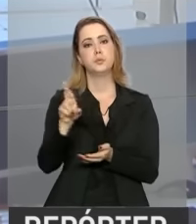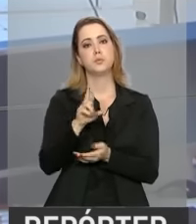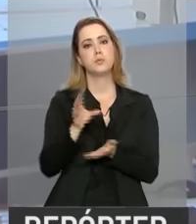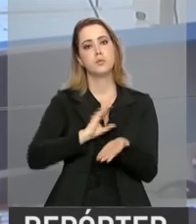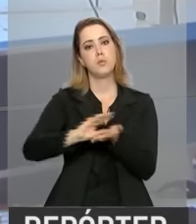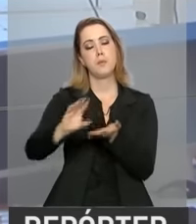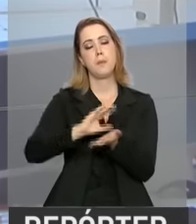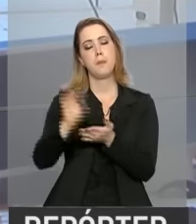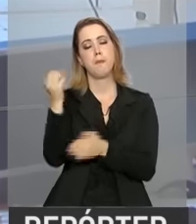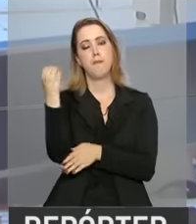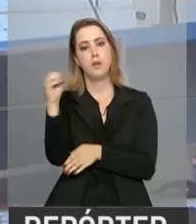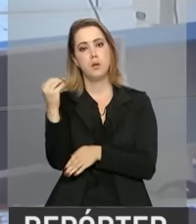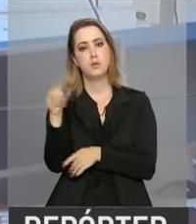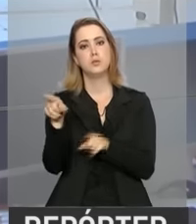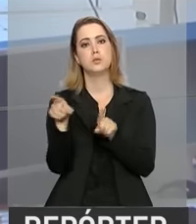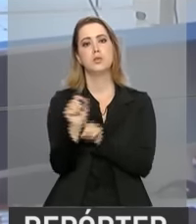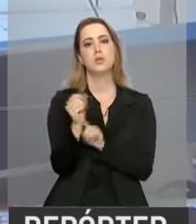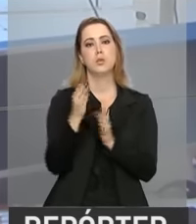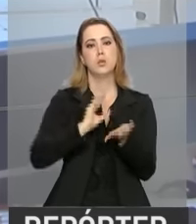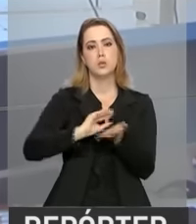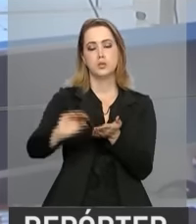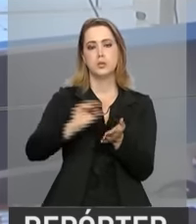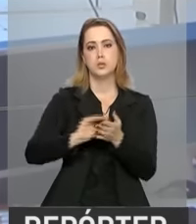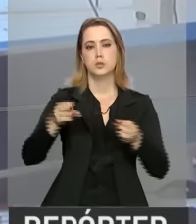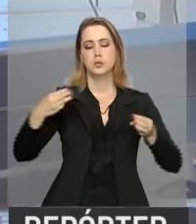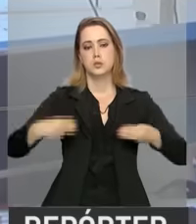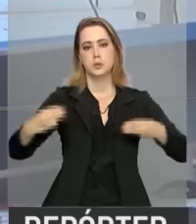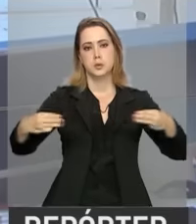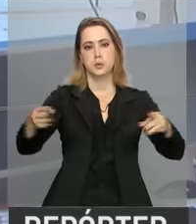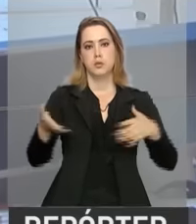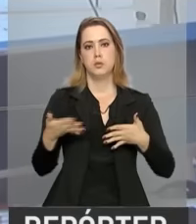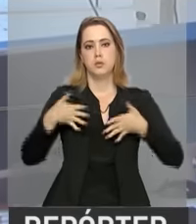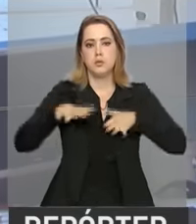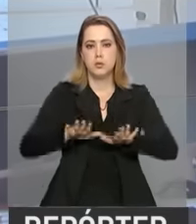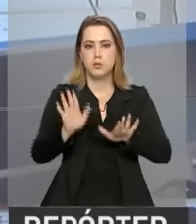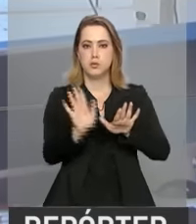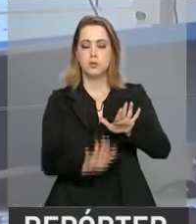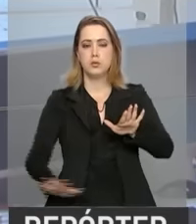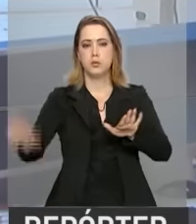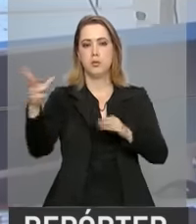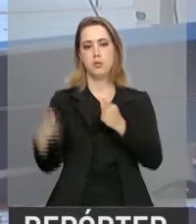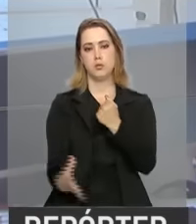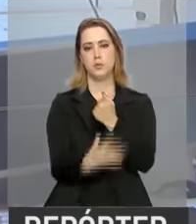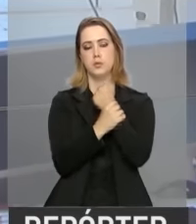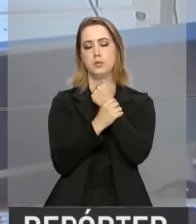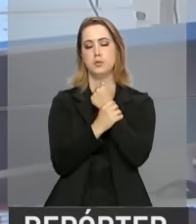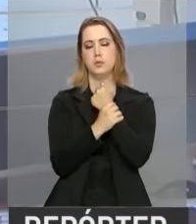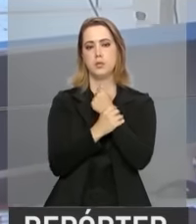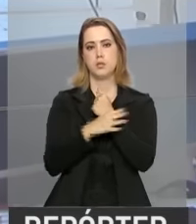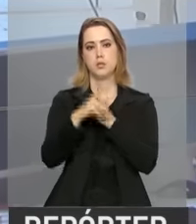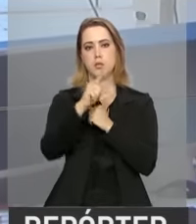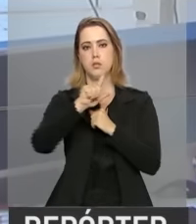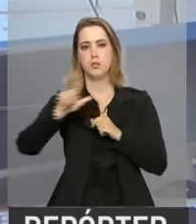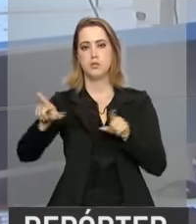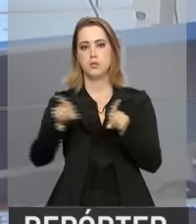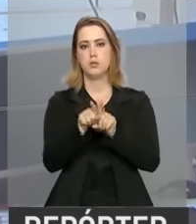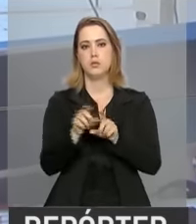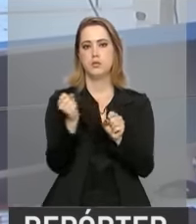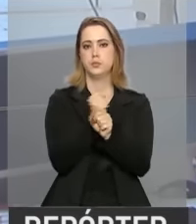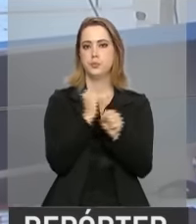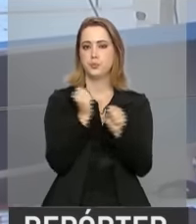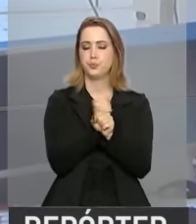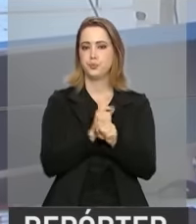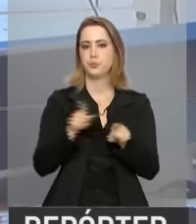serão repassados pelo Ministério da Integração Nacional para ações de defesa civil e serão utilizados para a execução de obras de recuperação de